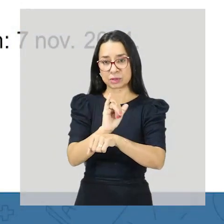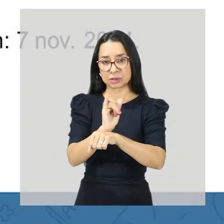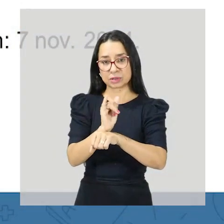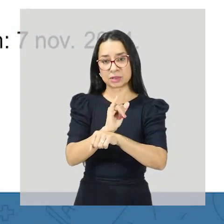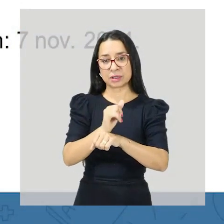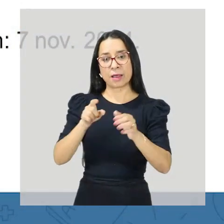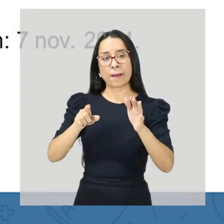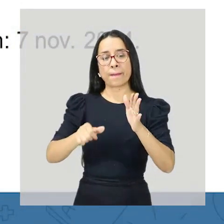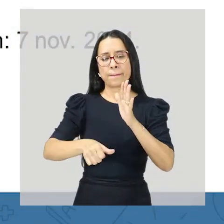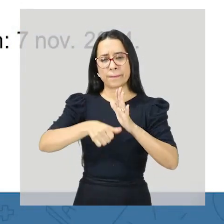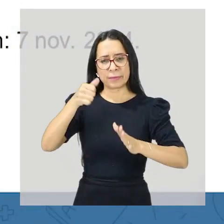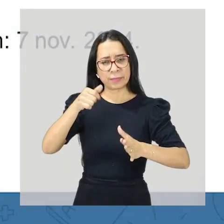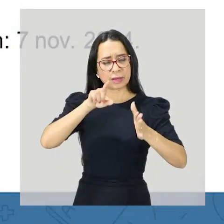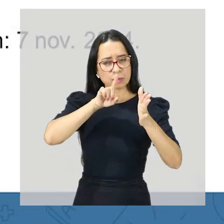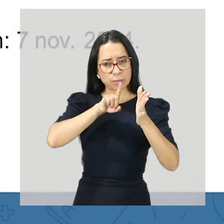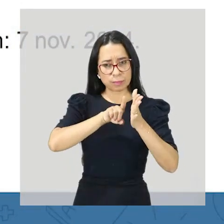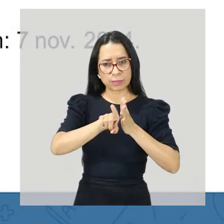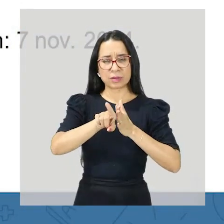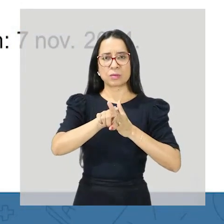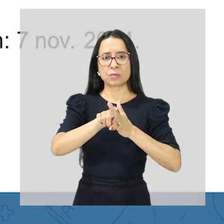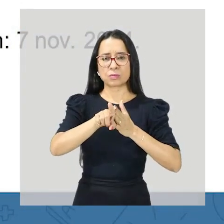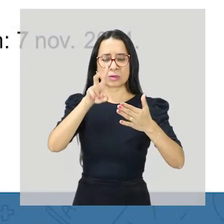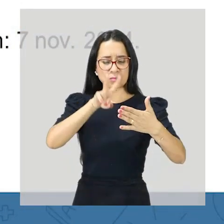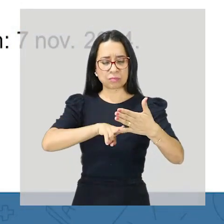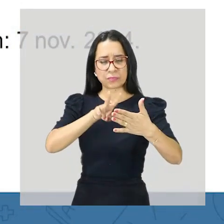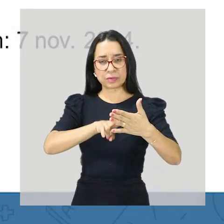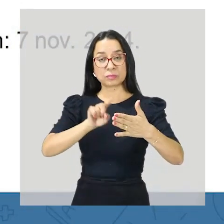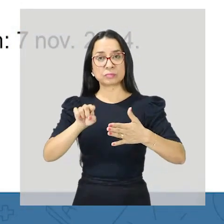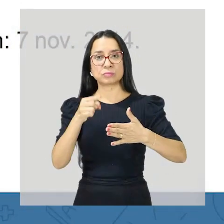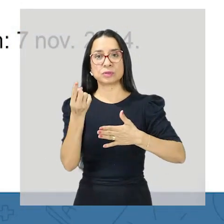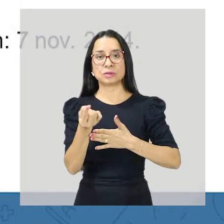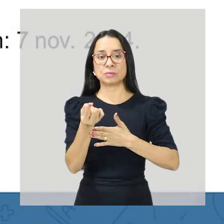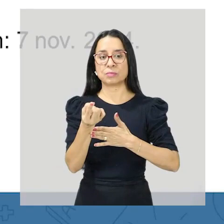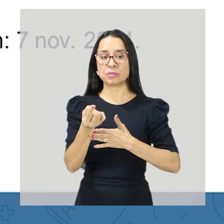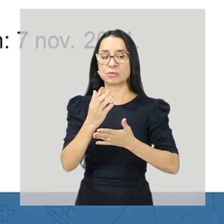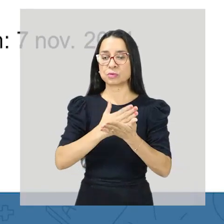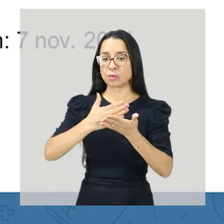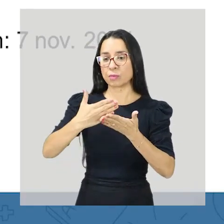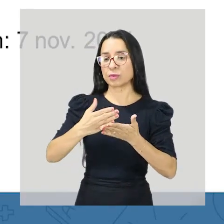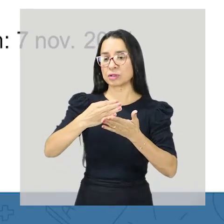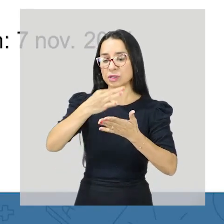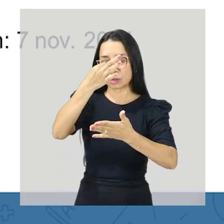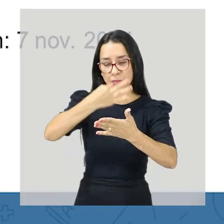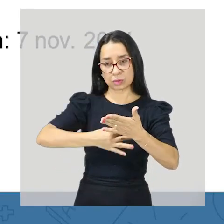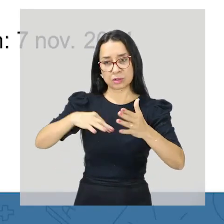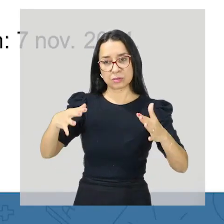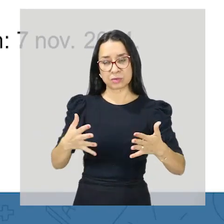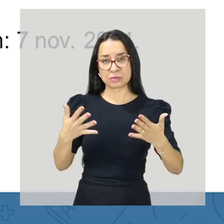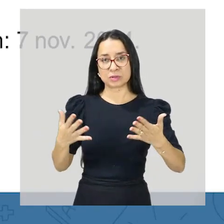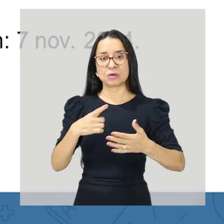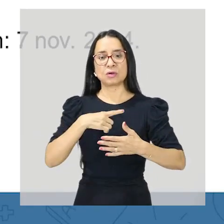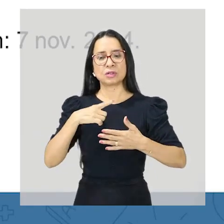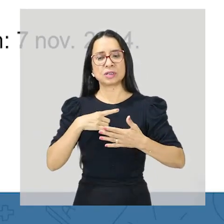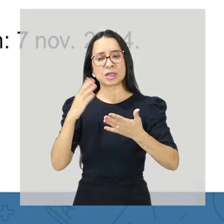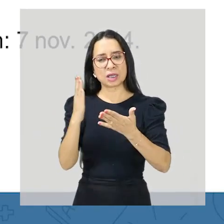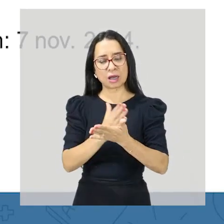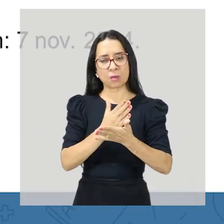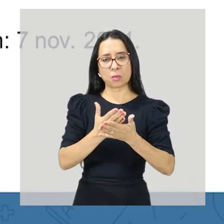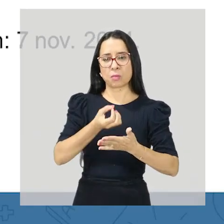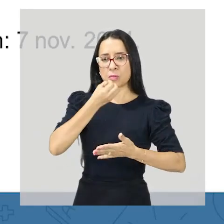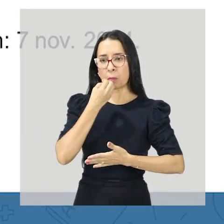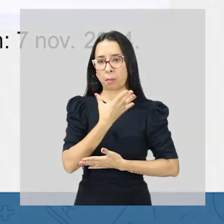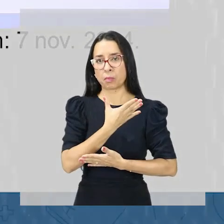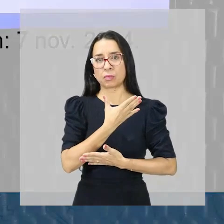da questão, o central, que vai de fato te perguntar, para depois tu passar para o texto motivador. Isso tem algumas vantagens, eu já te expliquei.